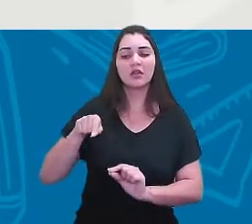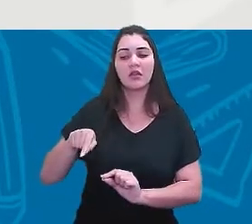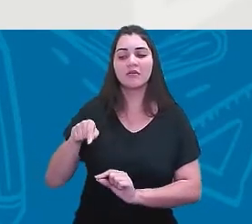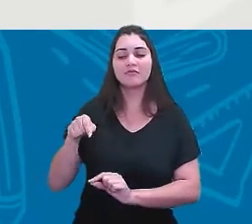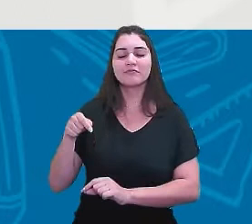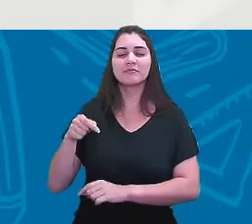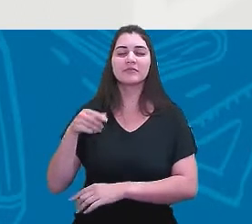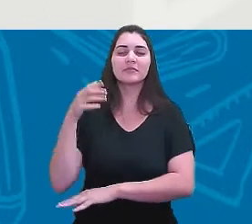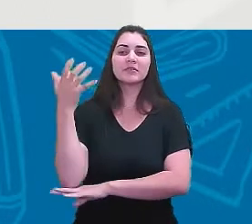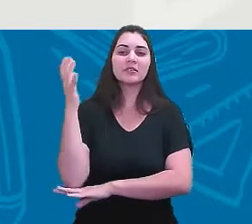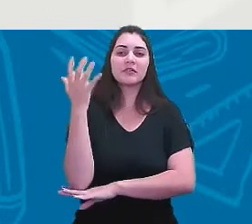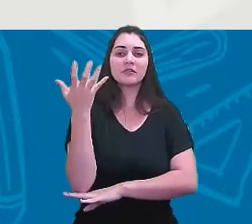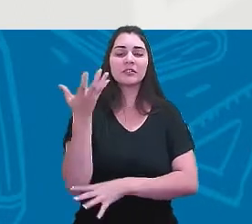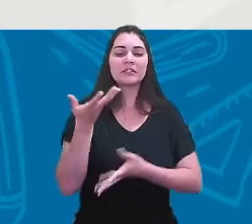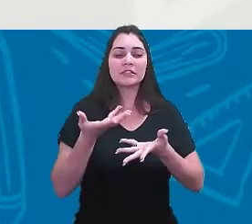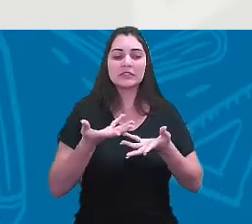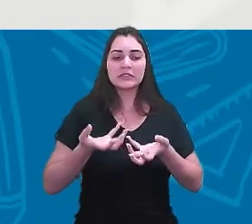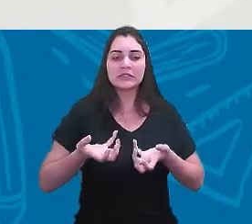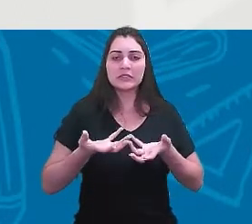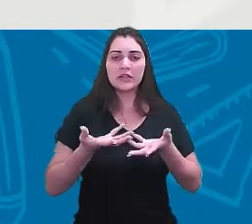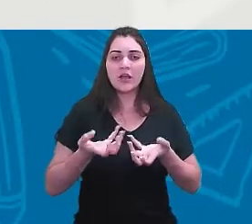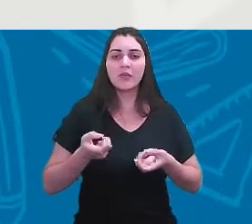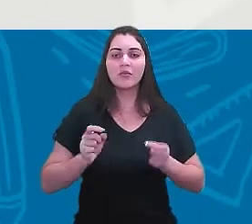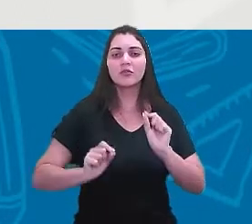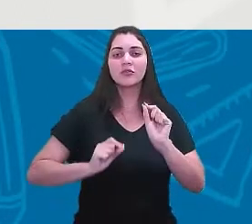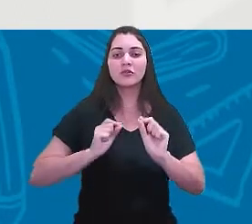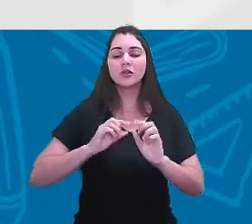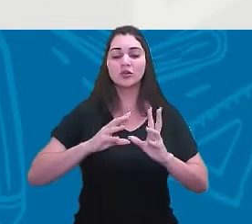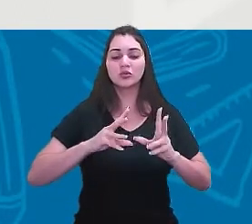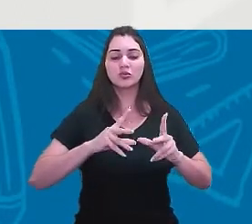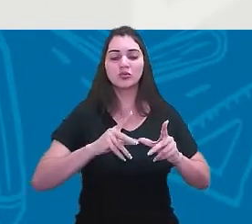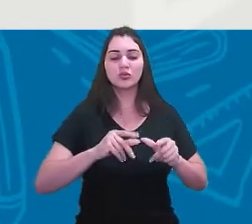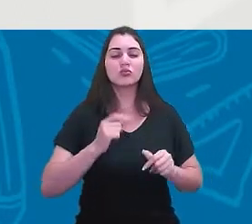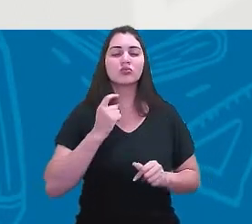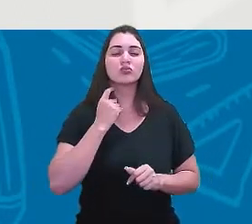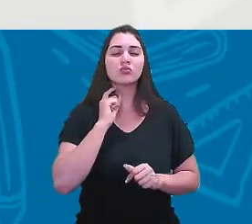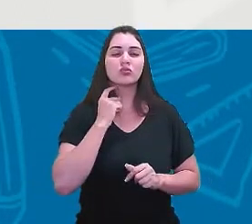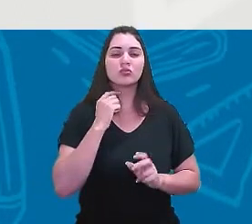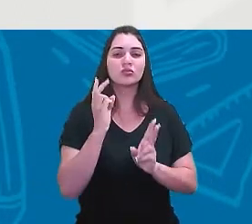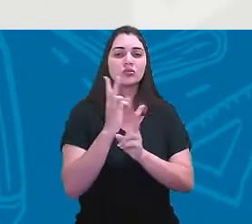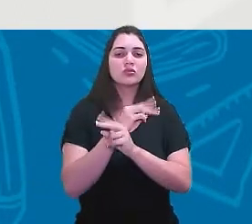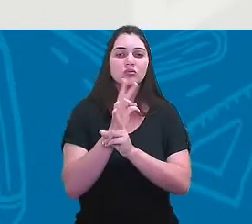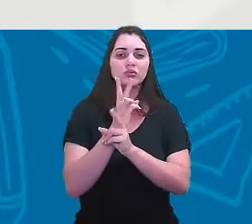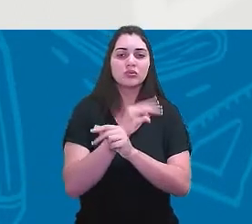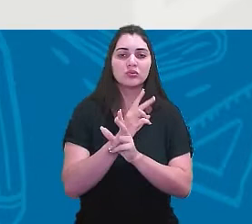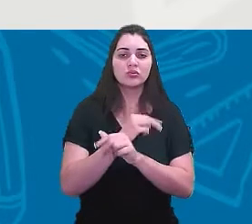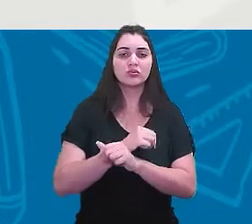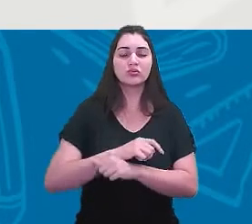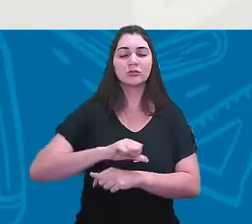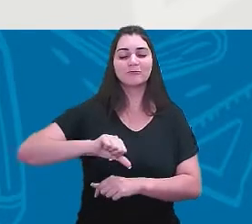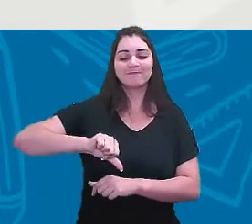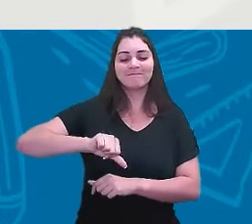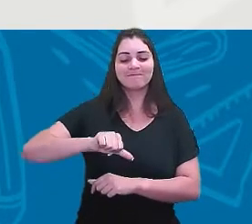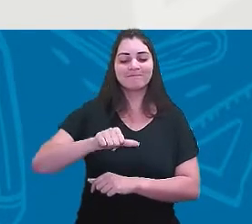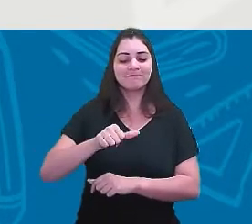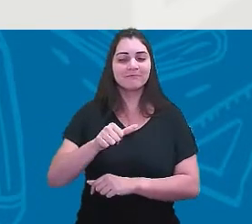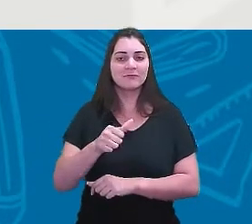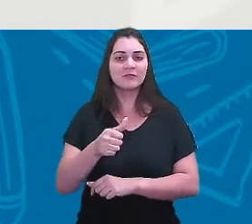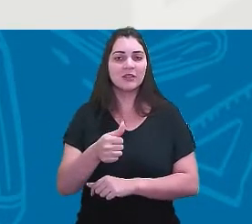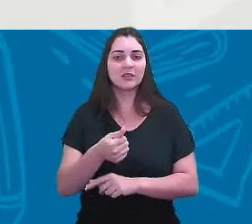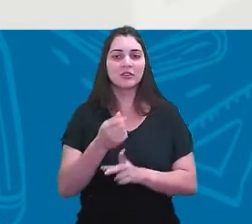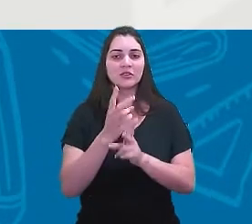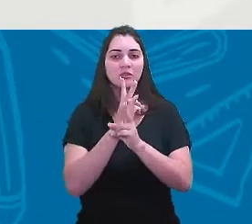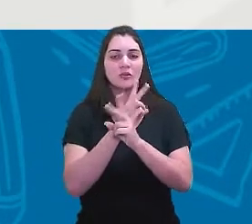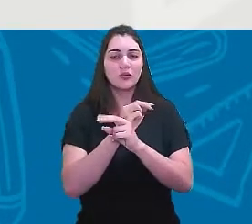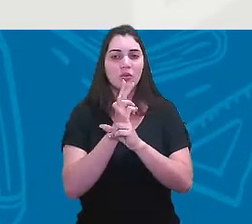não mais capturem, absorvam toda a poluição que está no nosso ar. Portanto, a qualidade do nosso ar, a